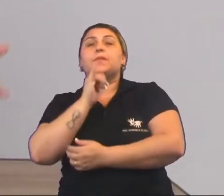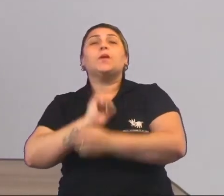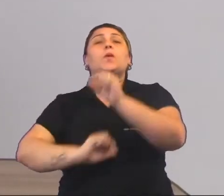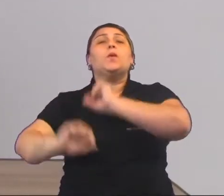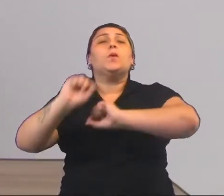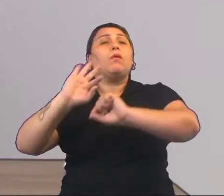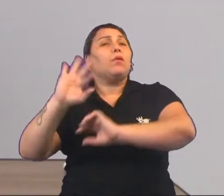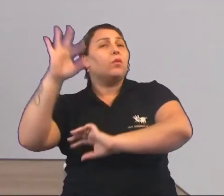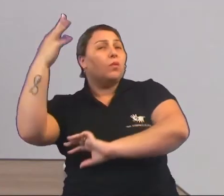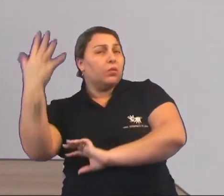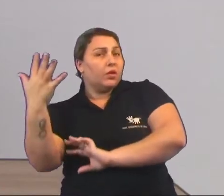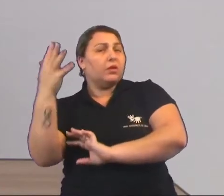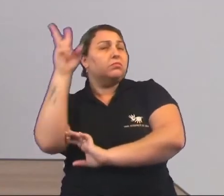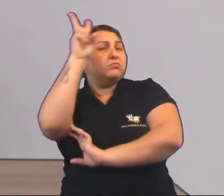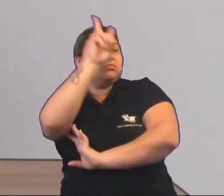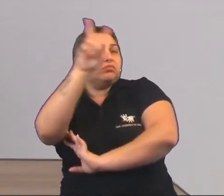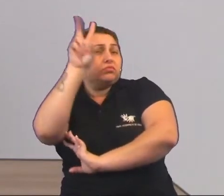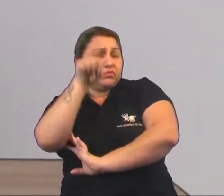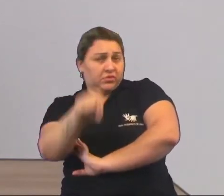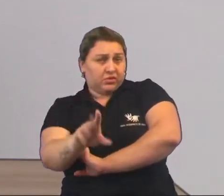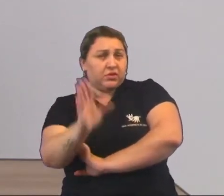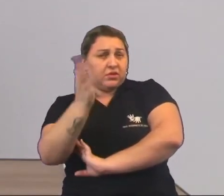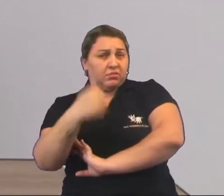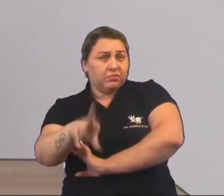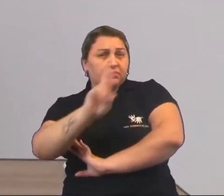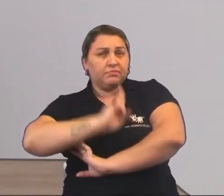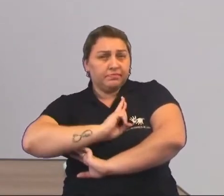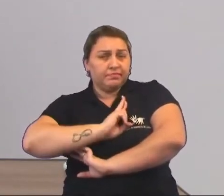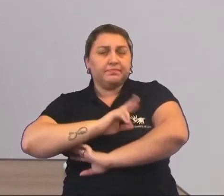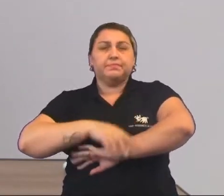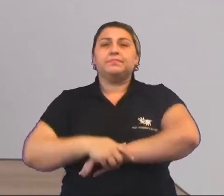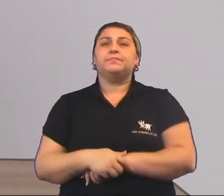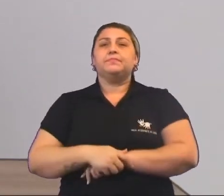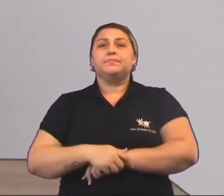o que estava acontecendo nessa história, você saberia me dizer?